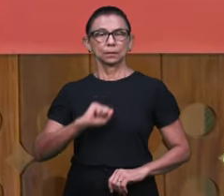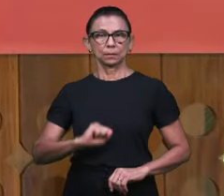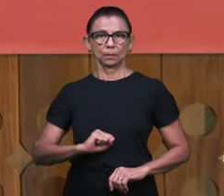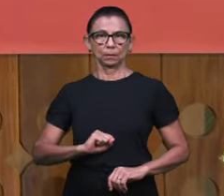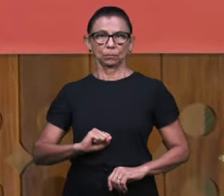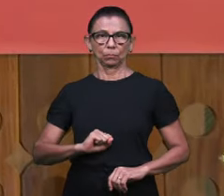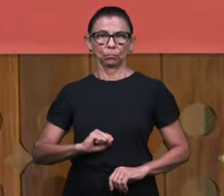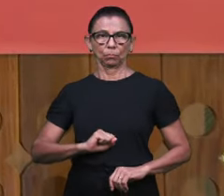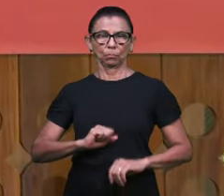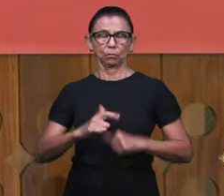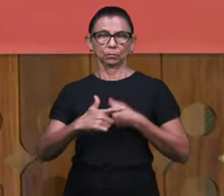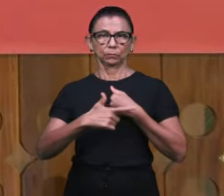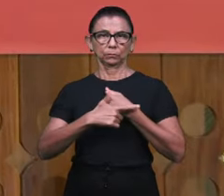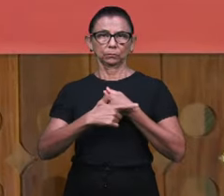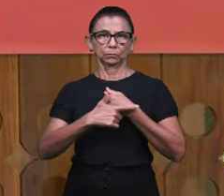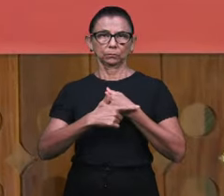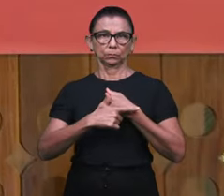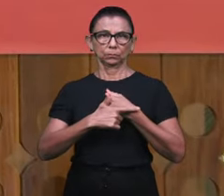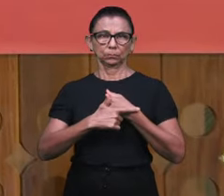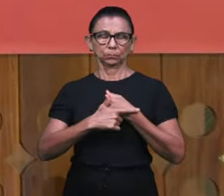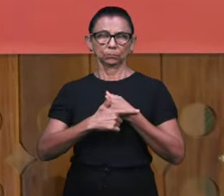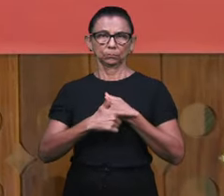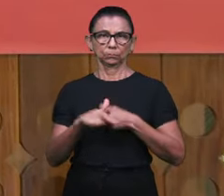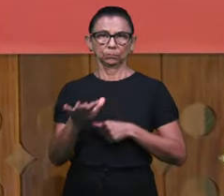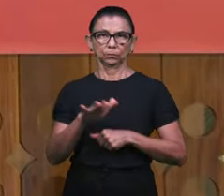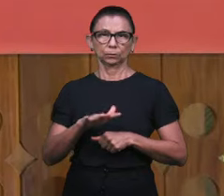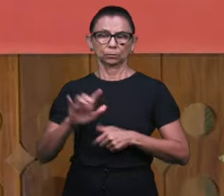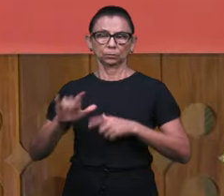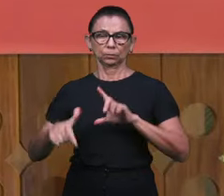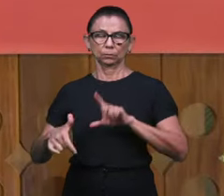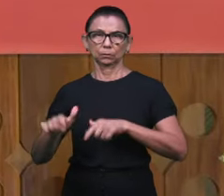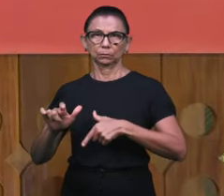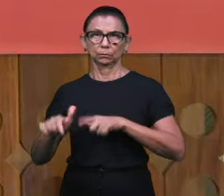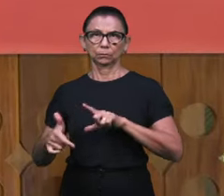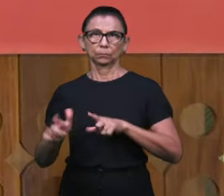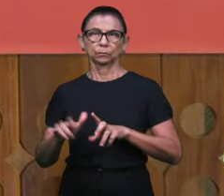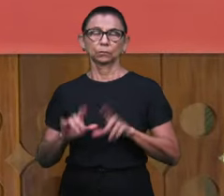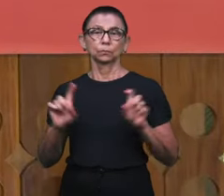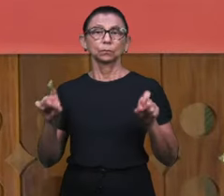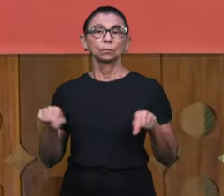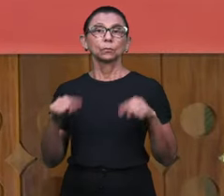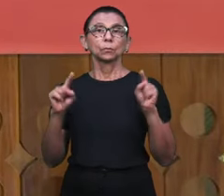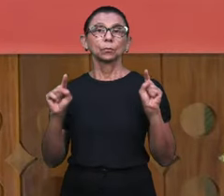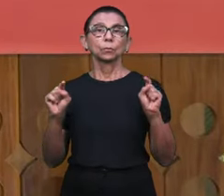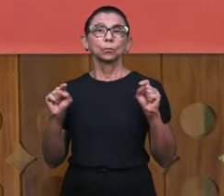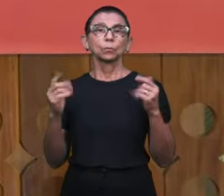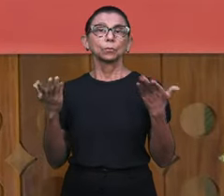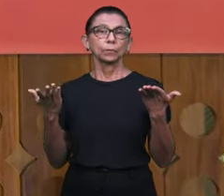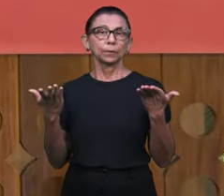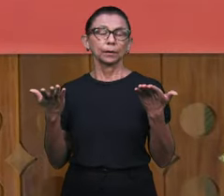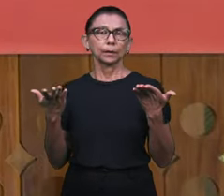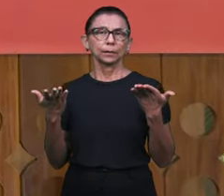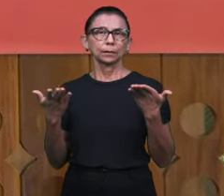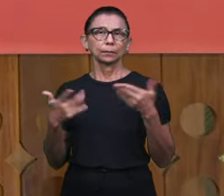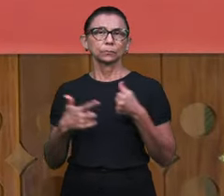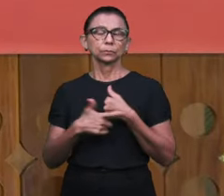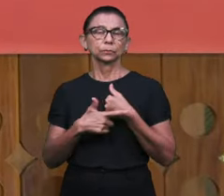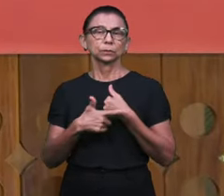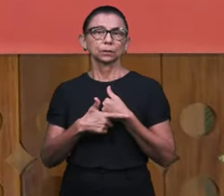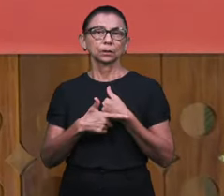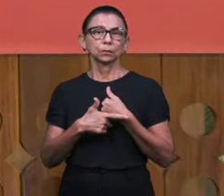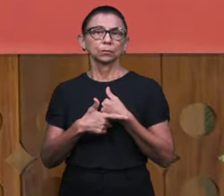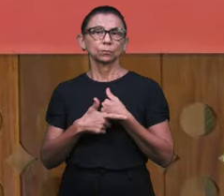sacerdotal de Israel, qual era a função sacerdotal de Israel?